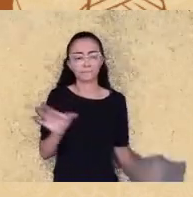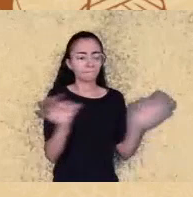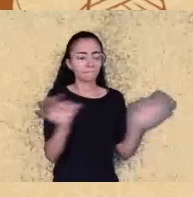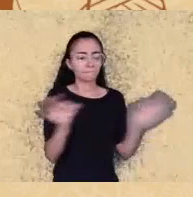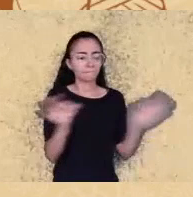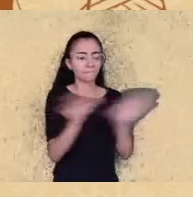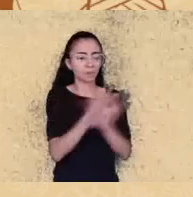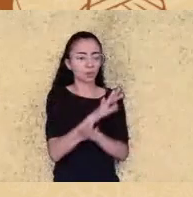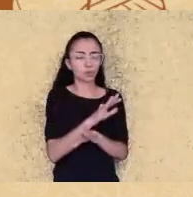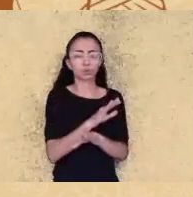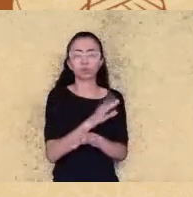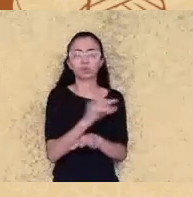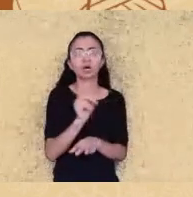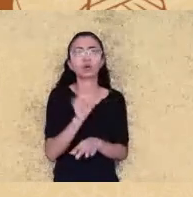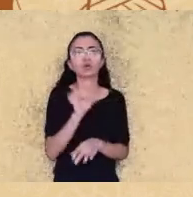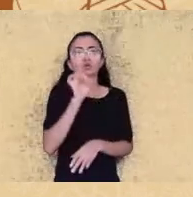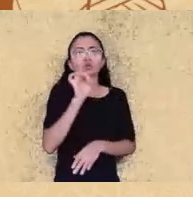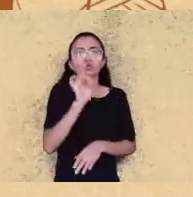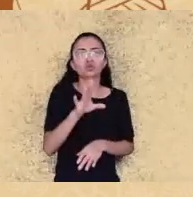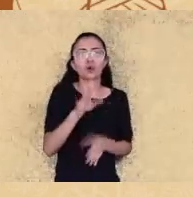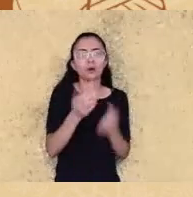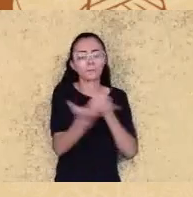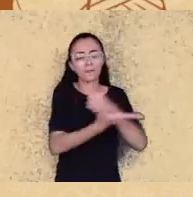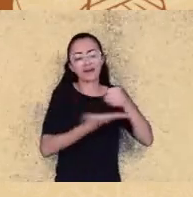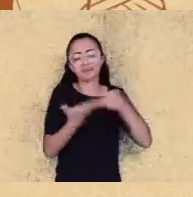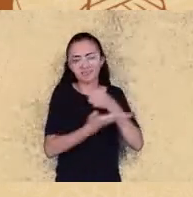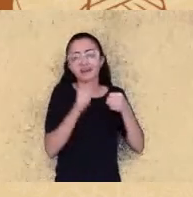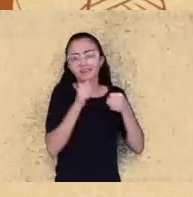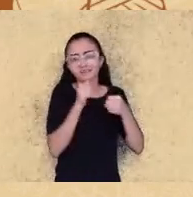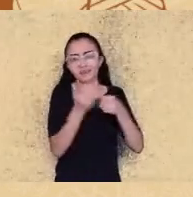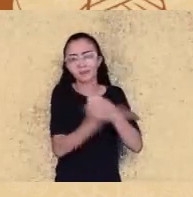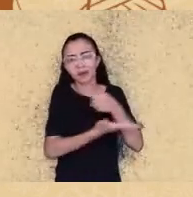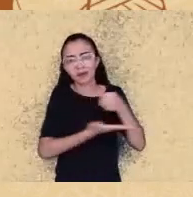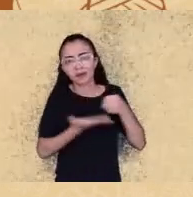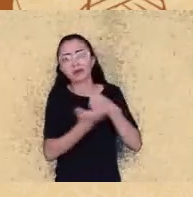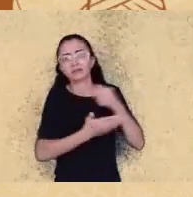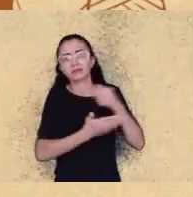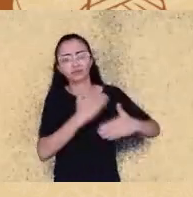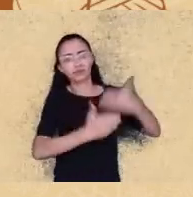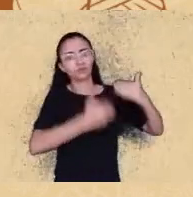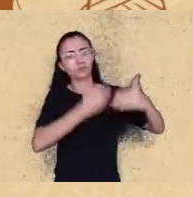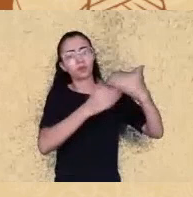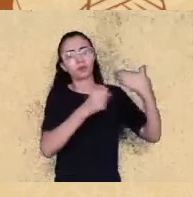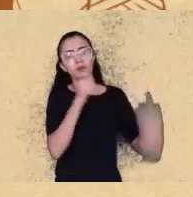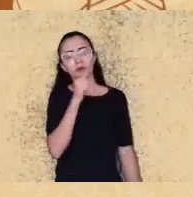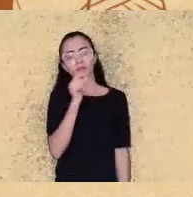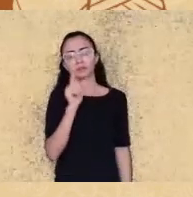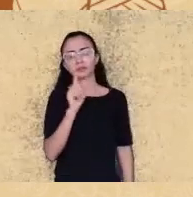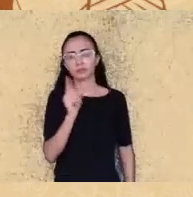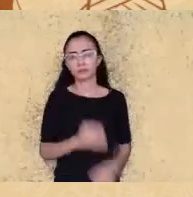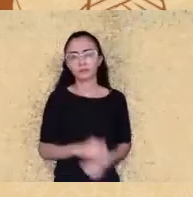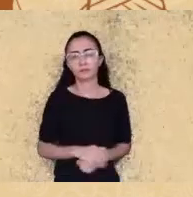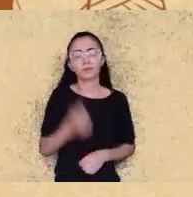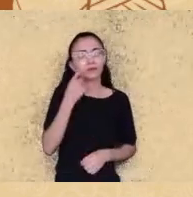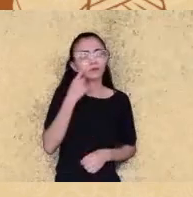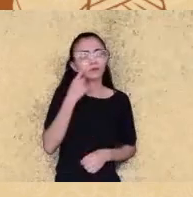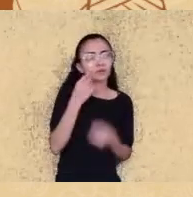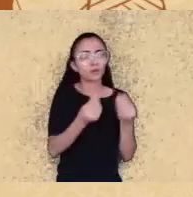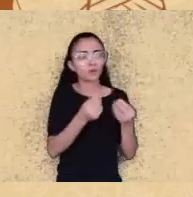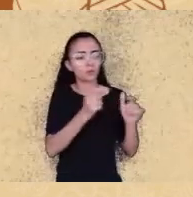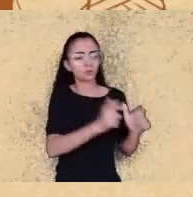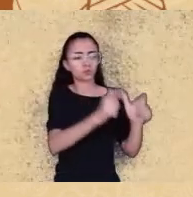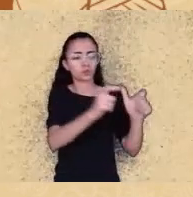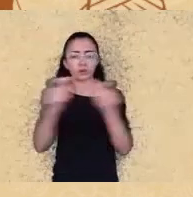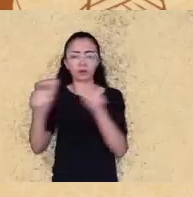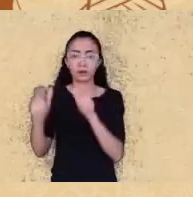que a gente precisa treinar pessoas em coisas básicas, para elas terem noções de qual é a rede da região, qual é, uma coisa que eu vejo muito